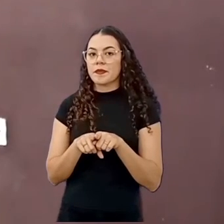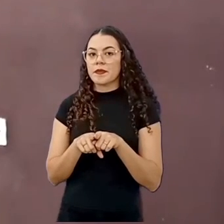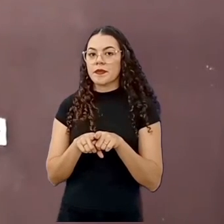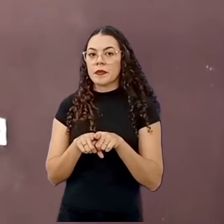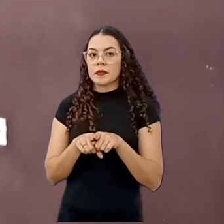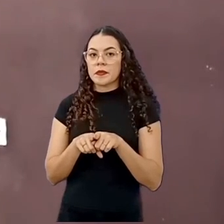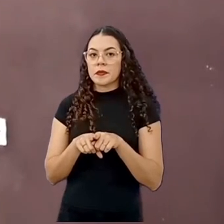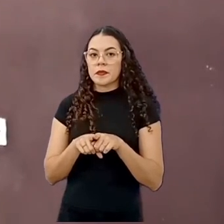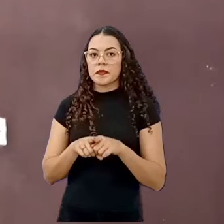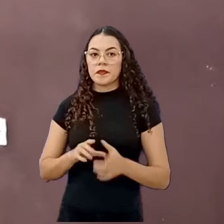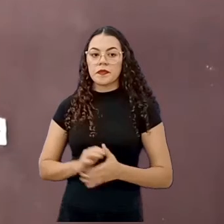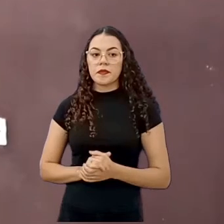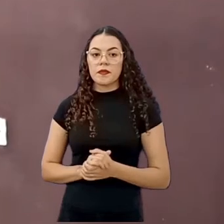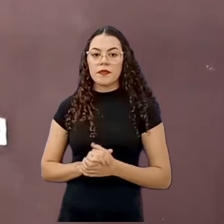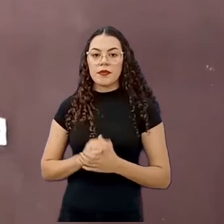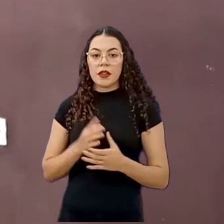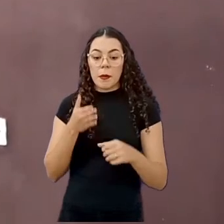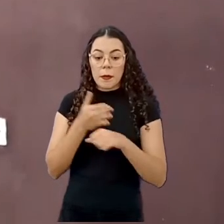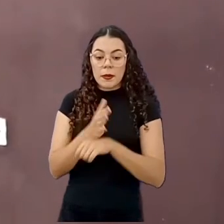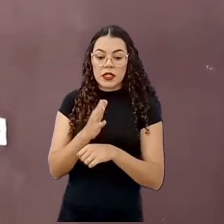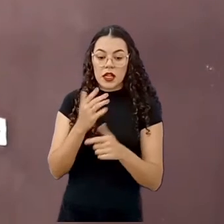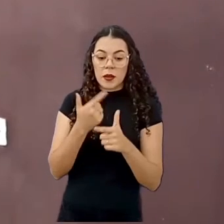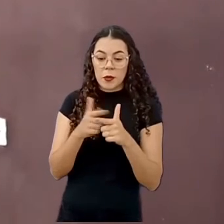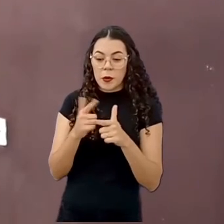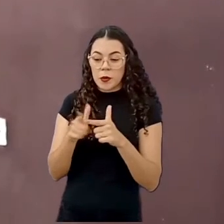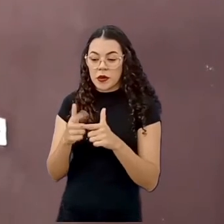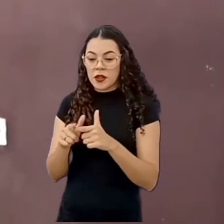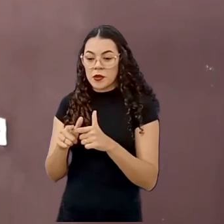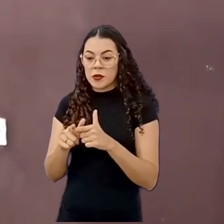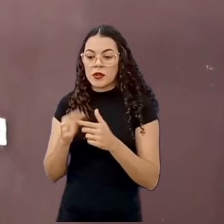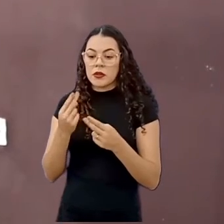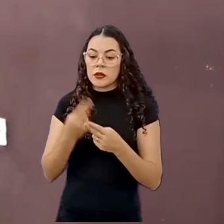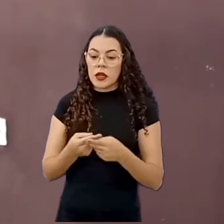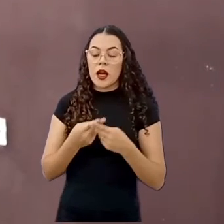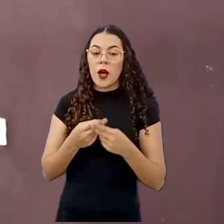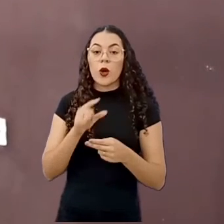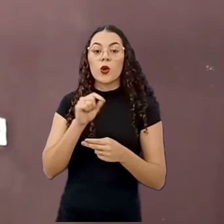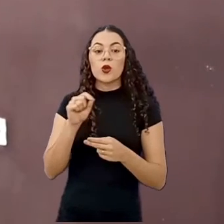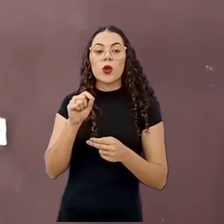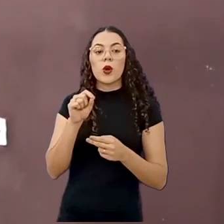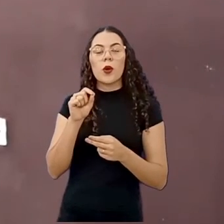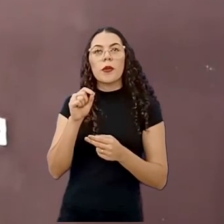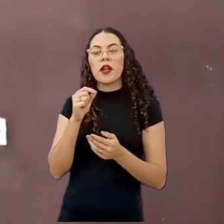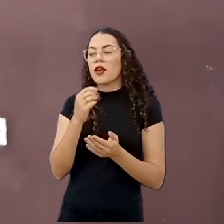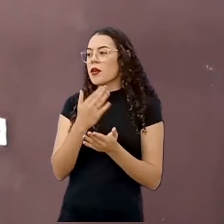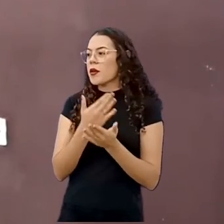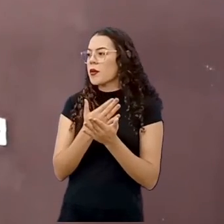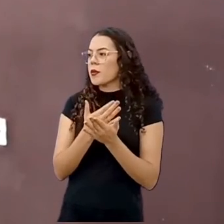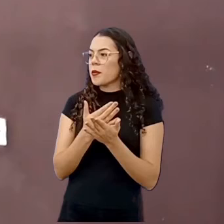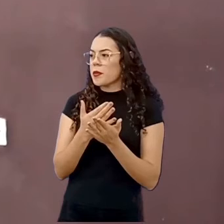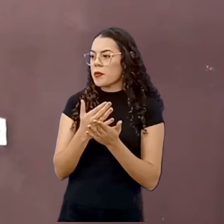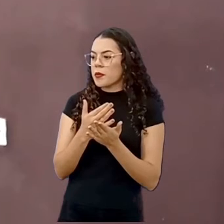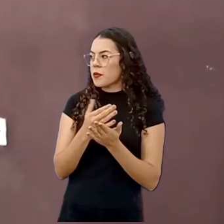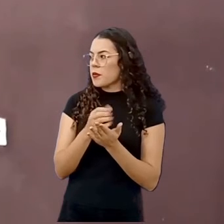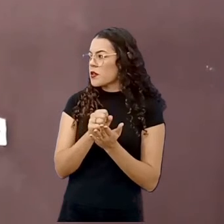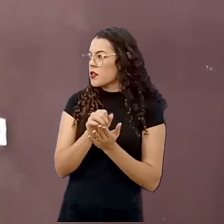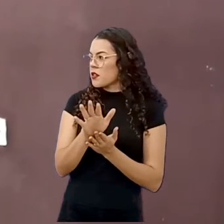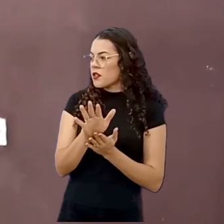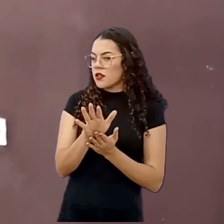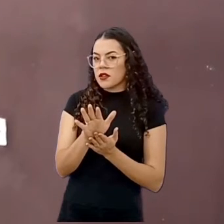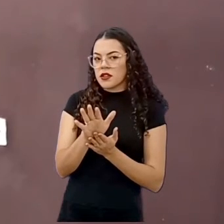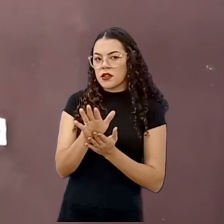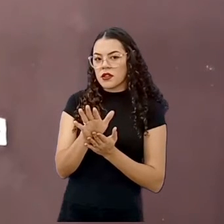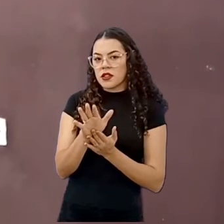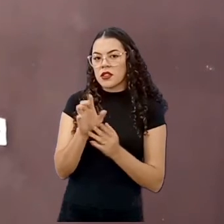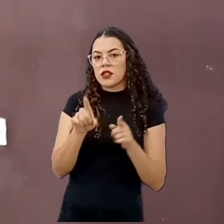Passar pelas tribulações, perseverando, não apenas suportando, não apenas dizendo, já estou aqui, seja o